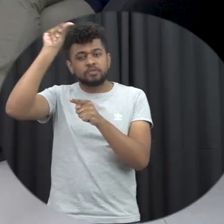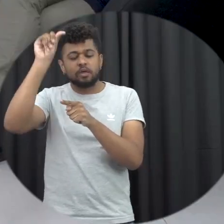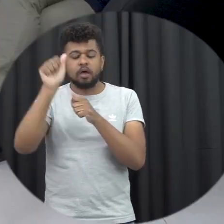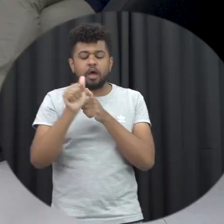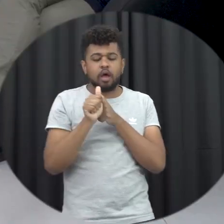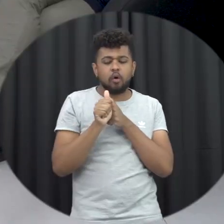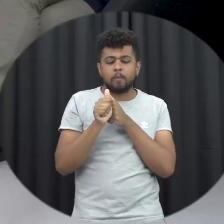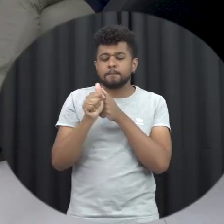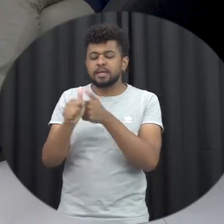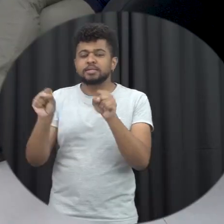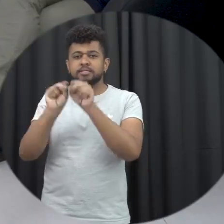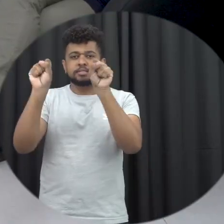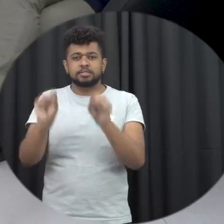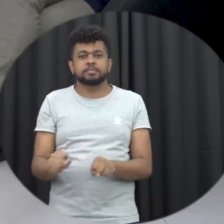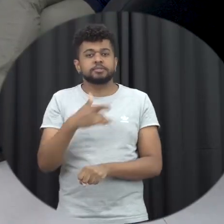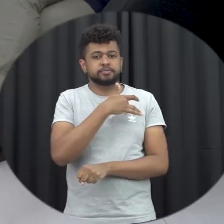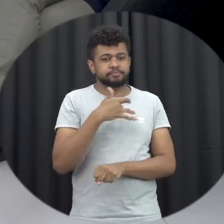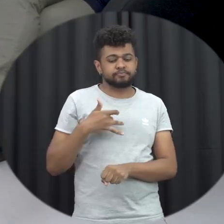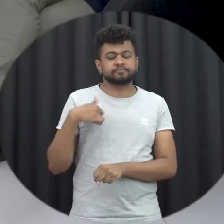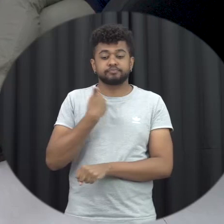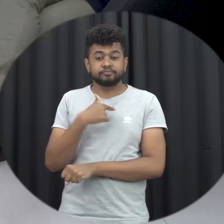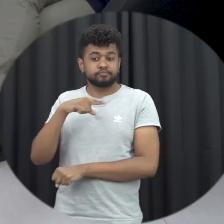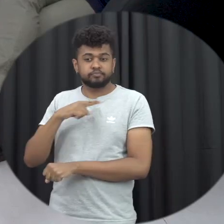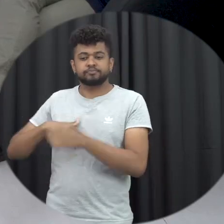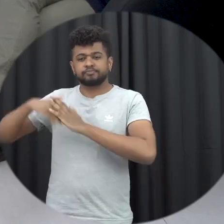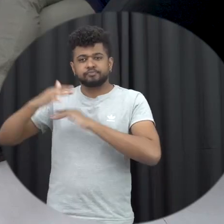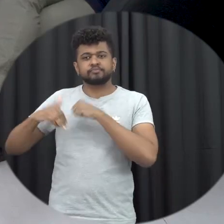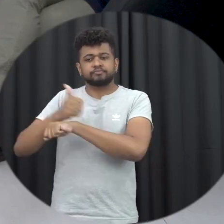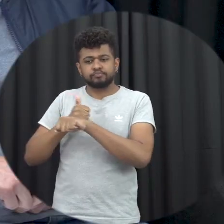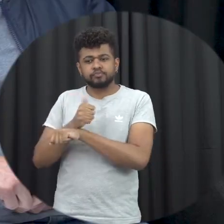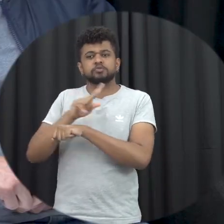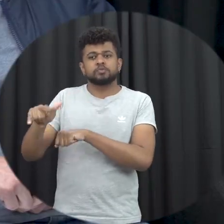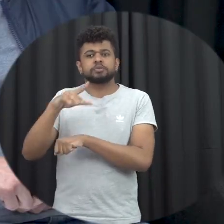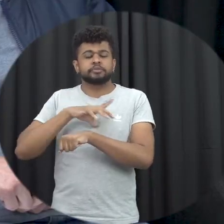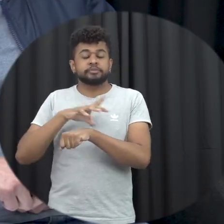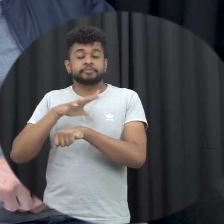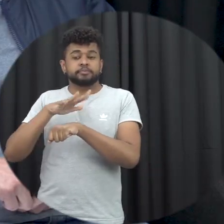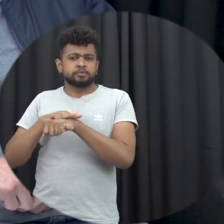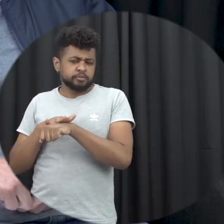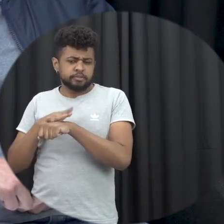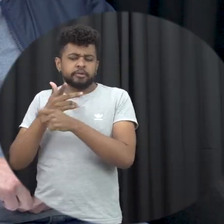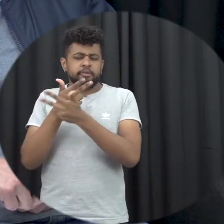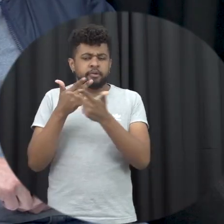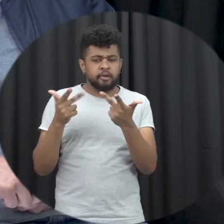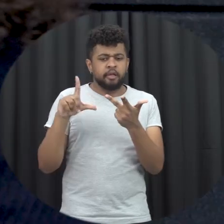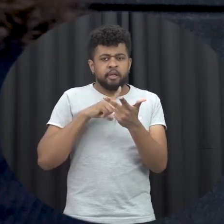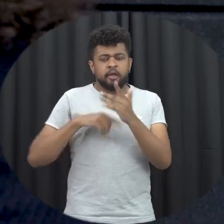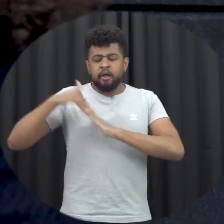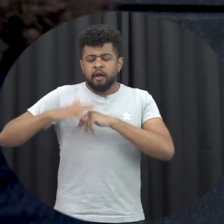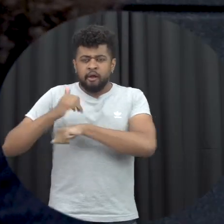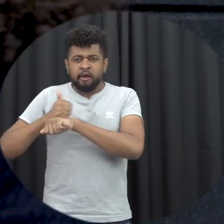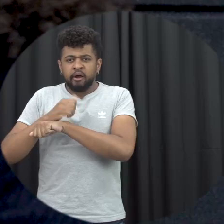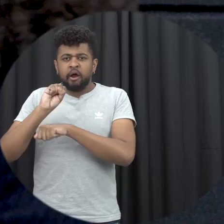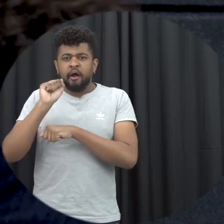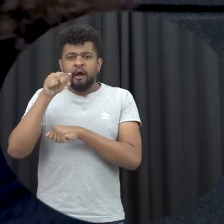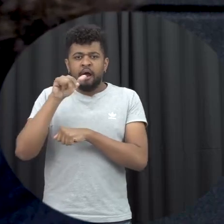para acompanhar o sistema de saúde. A gente tem os profissionais que vão tratar a doença, e tem o profissional sanitarista, que ele